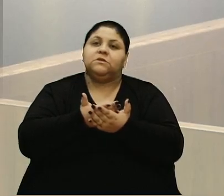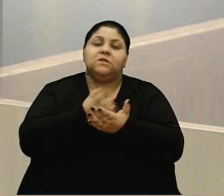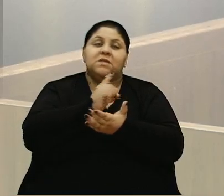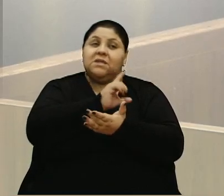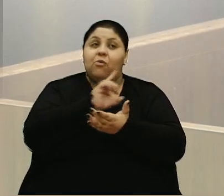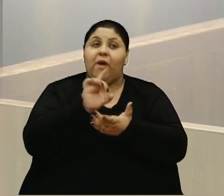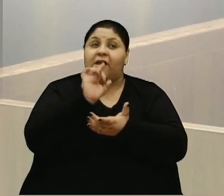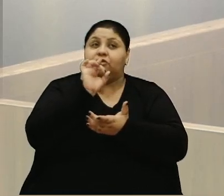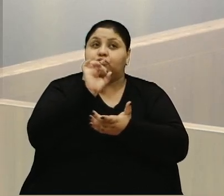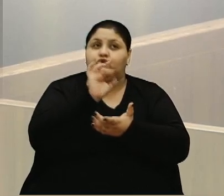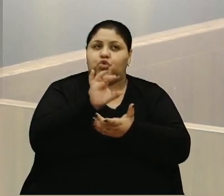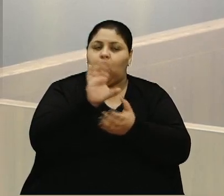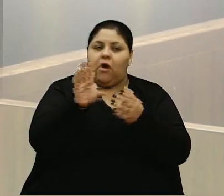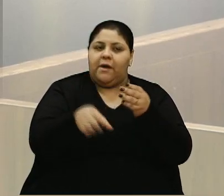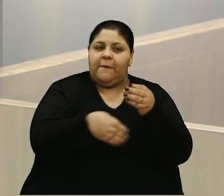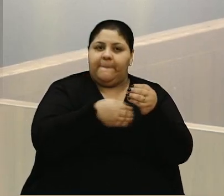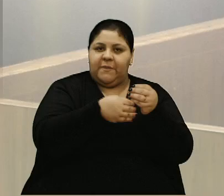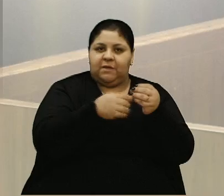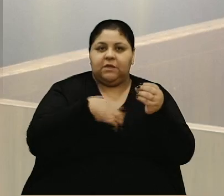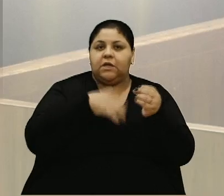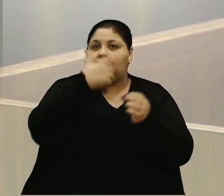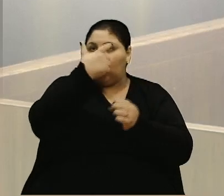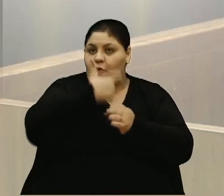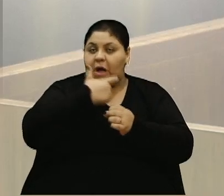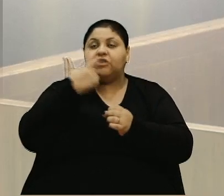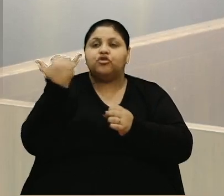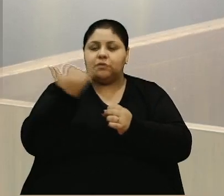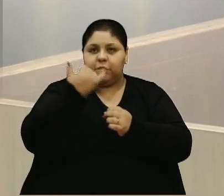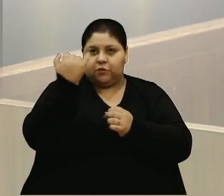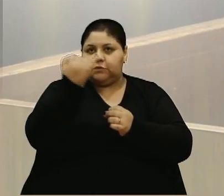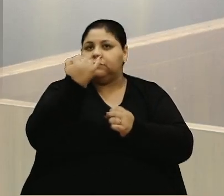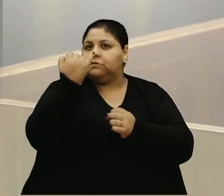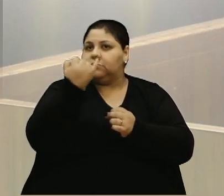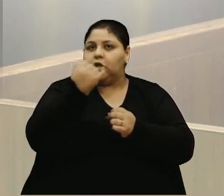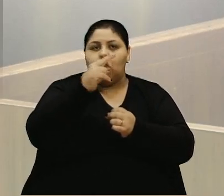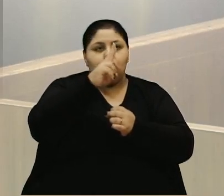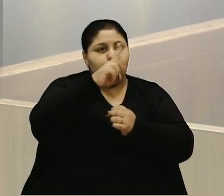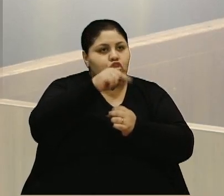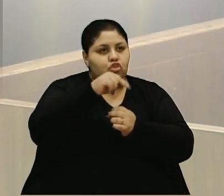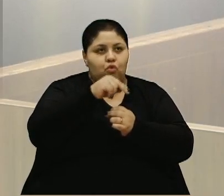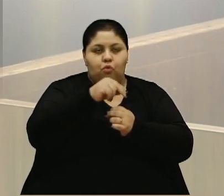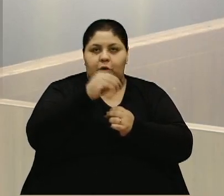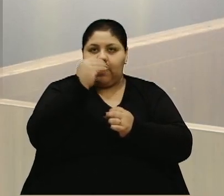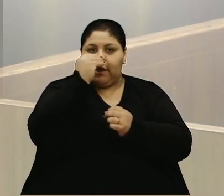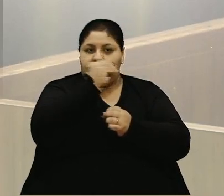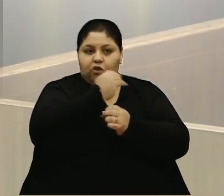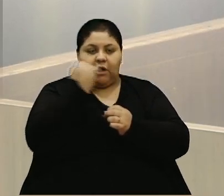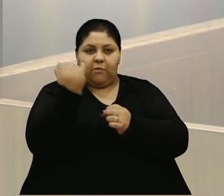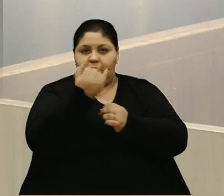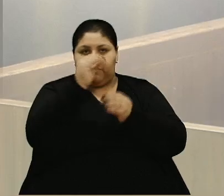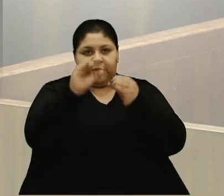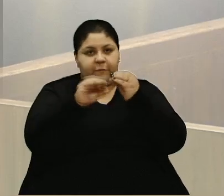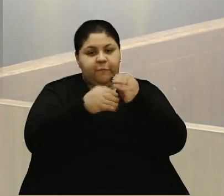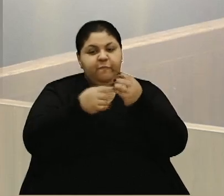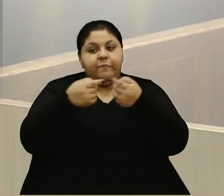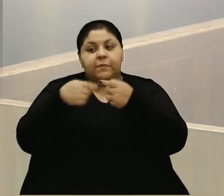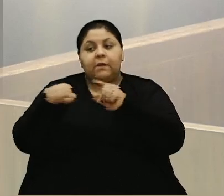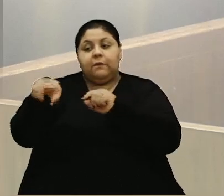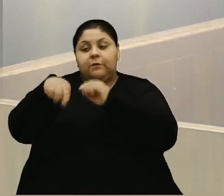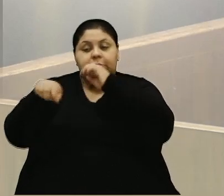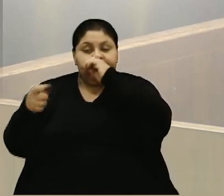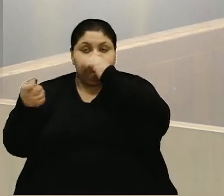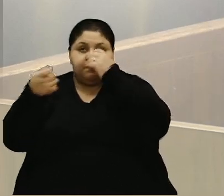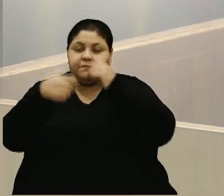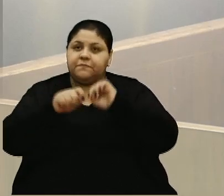apenas, né, emendas, que eu acho que são importantes, jamais vou negar a importância das emendas, mas nós